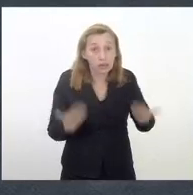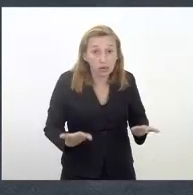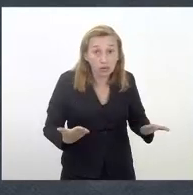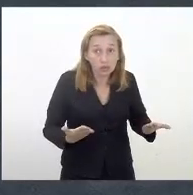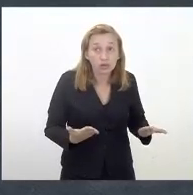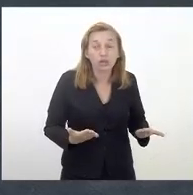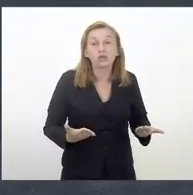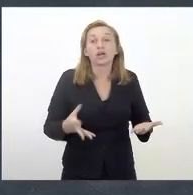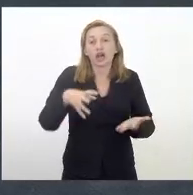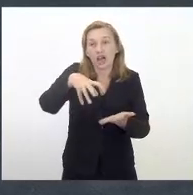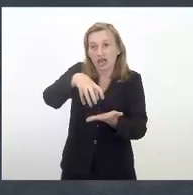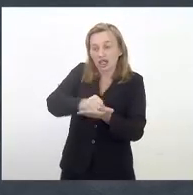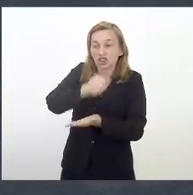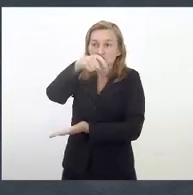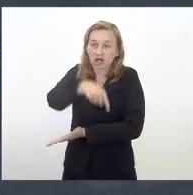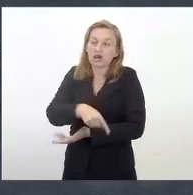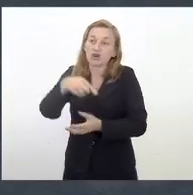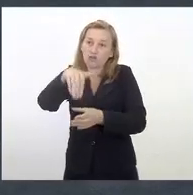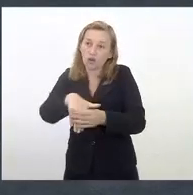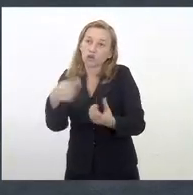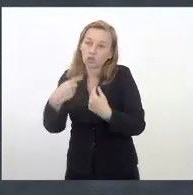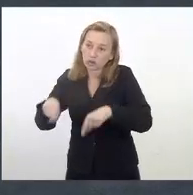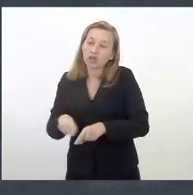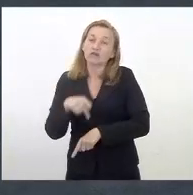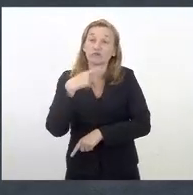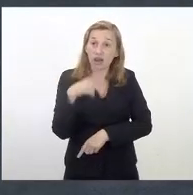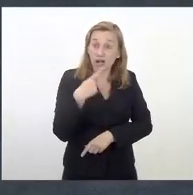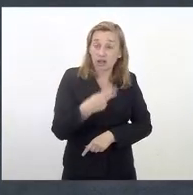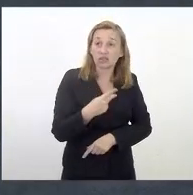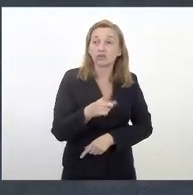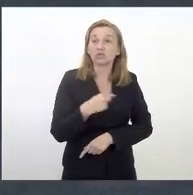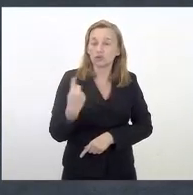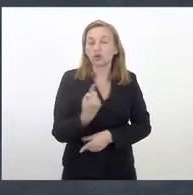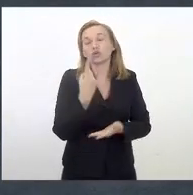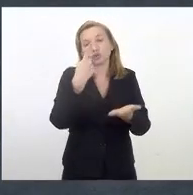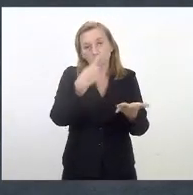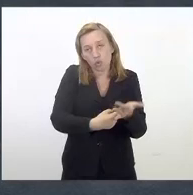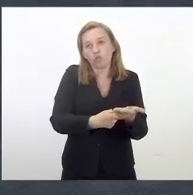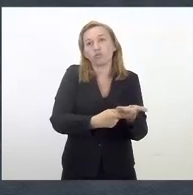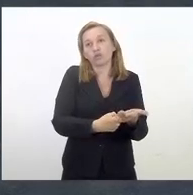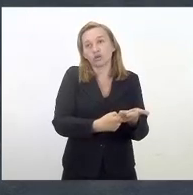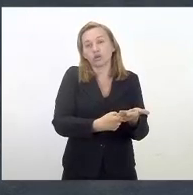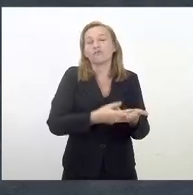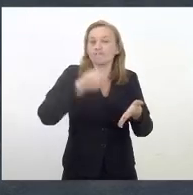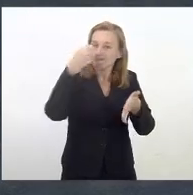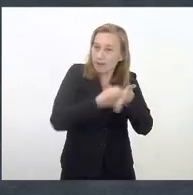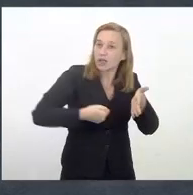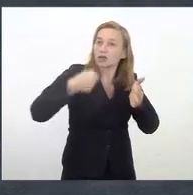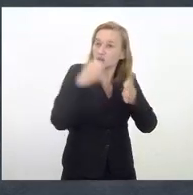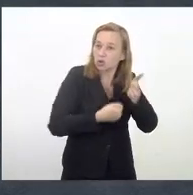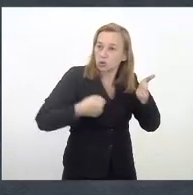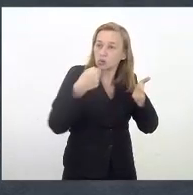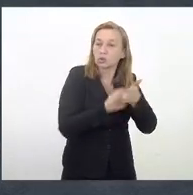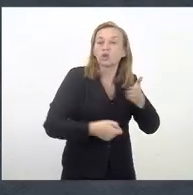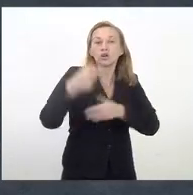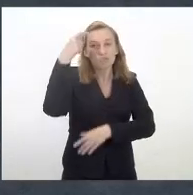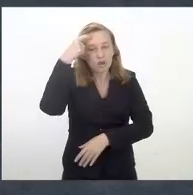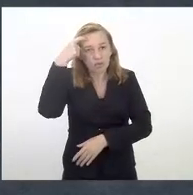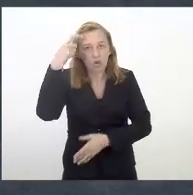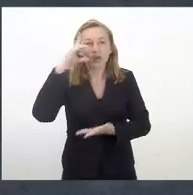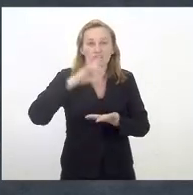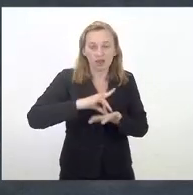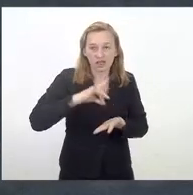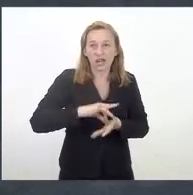a gente registra que o nosso voto contrário reafirmando o nosso com e na luta por memória verdade